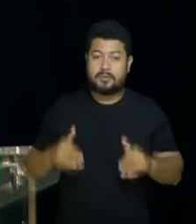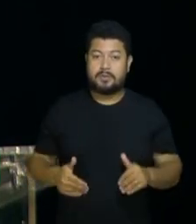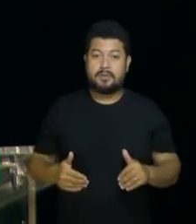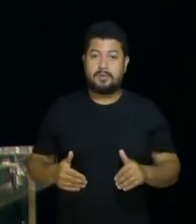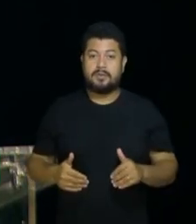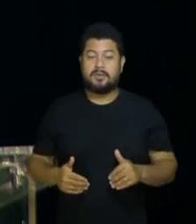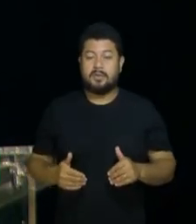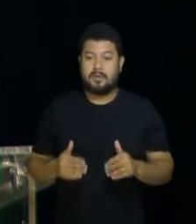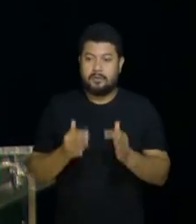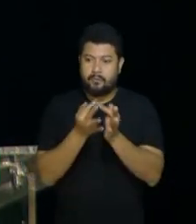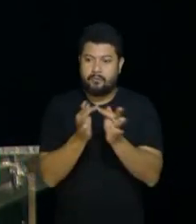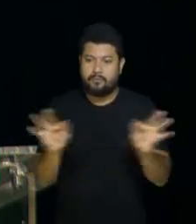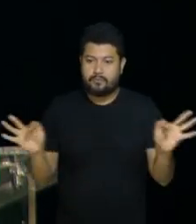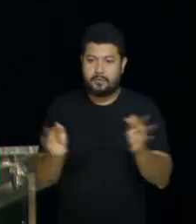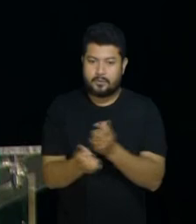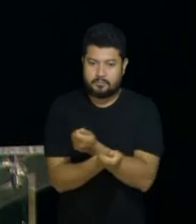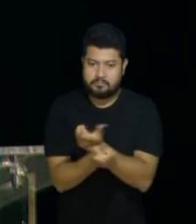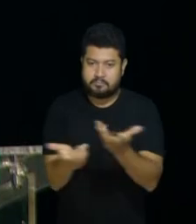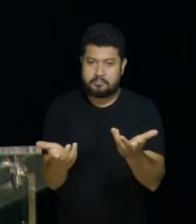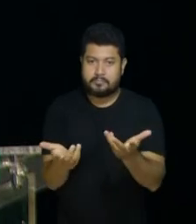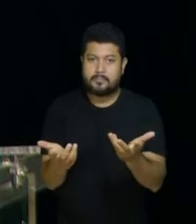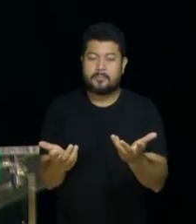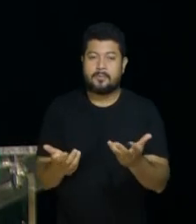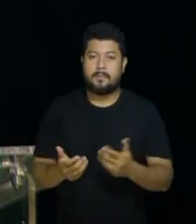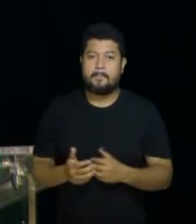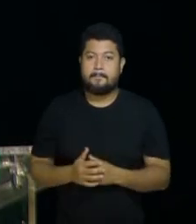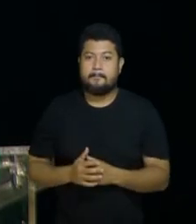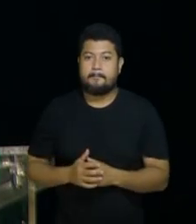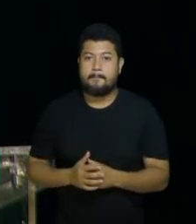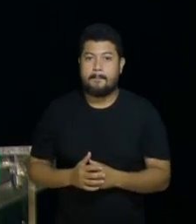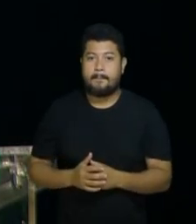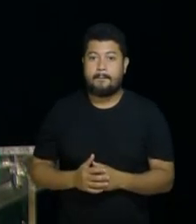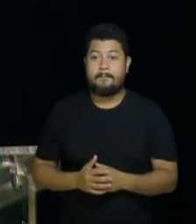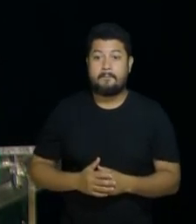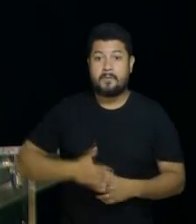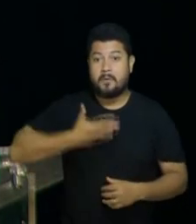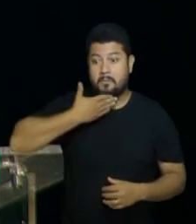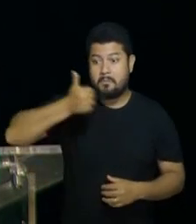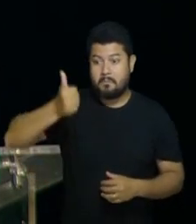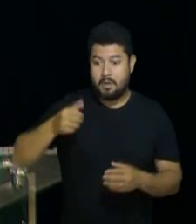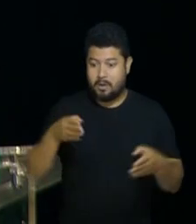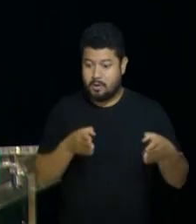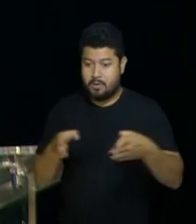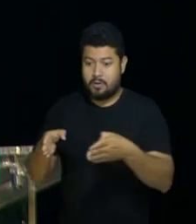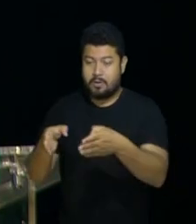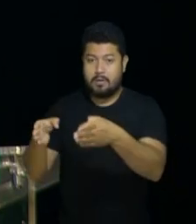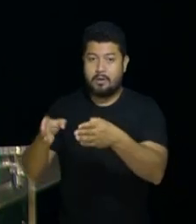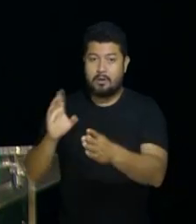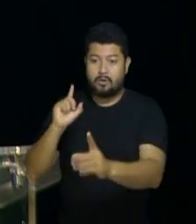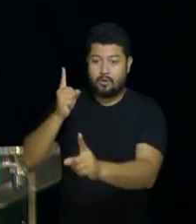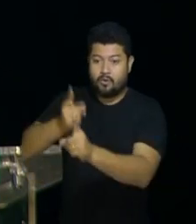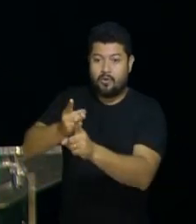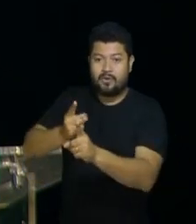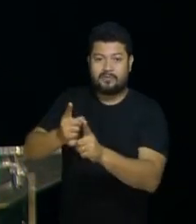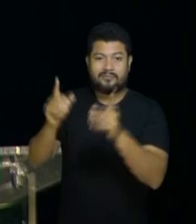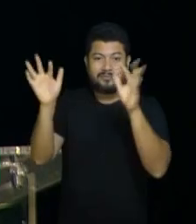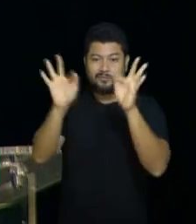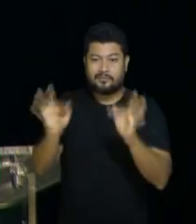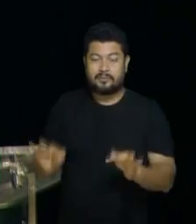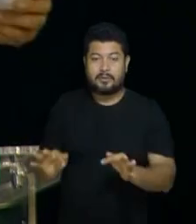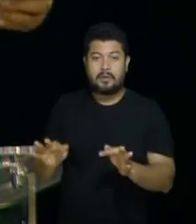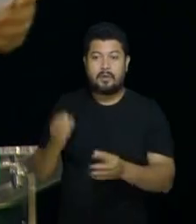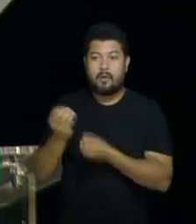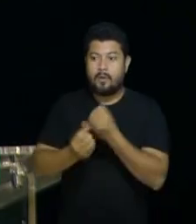uma frase do nosso grande mestre. O melhor meio para alcançar a felicidade é contribuir para a